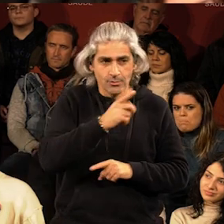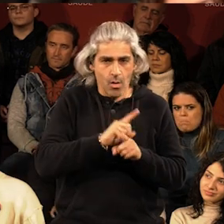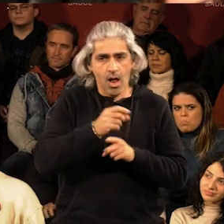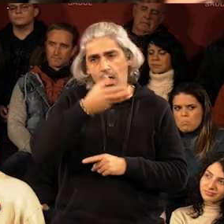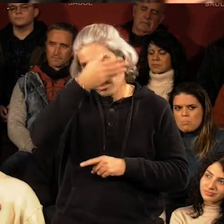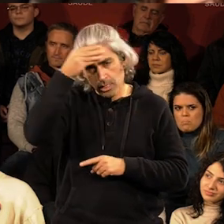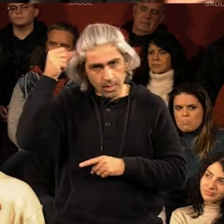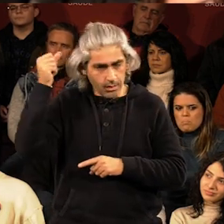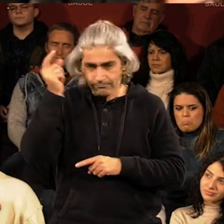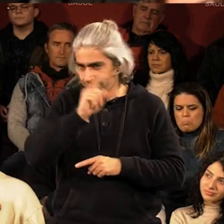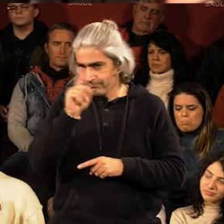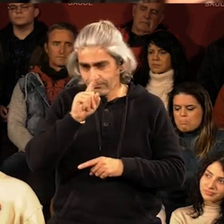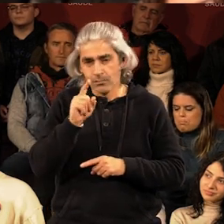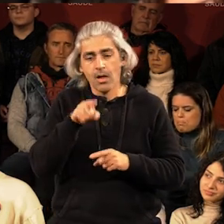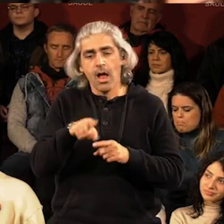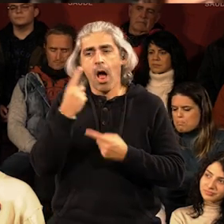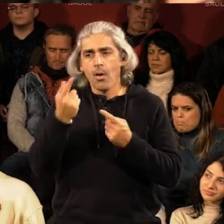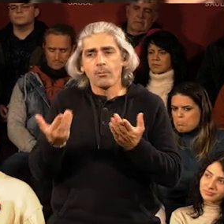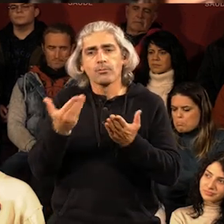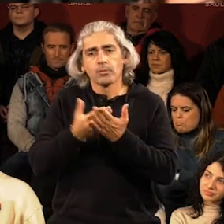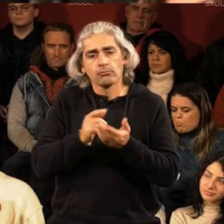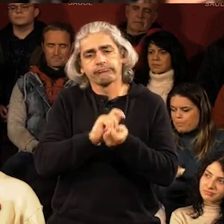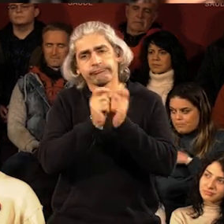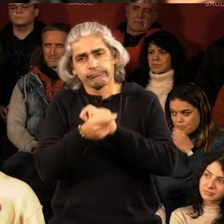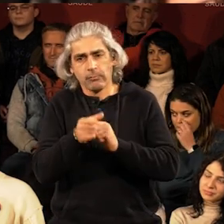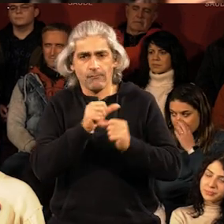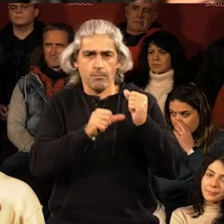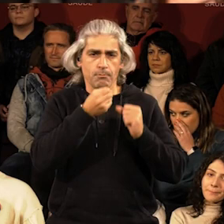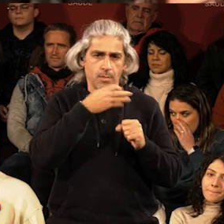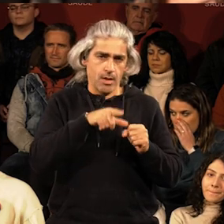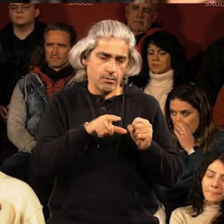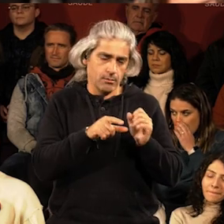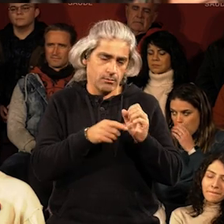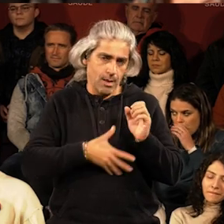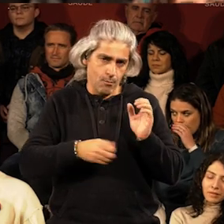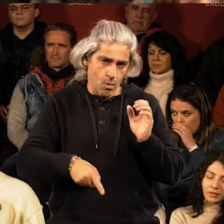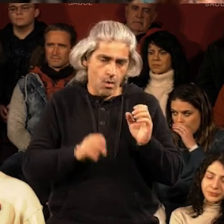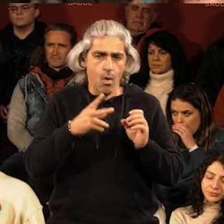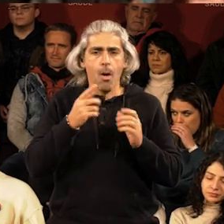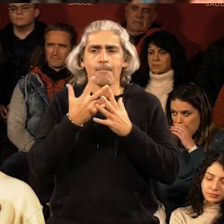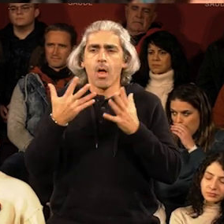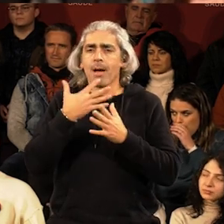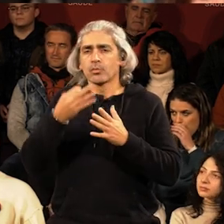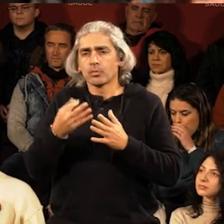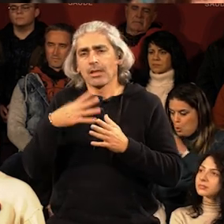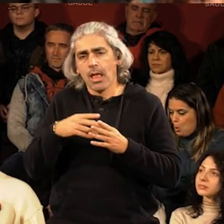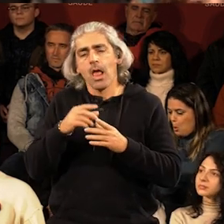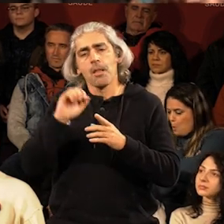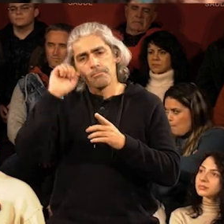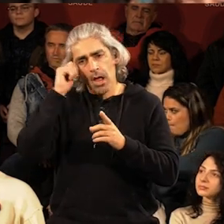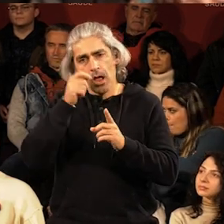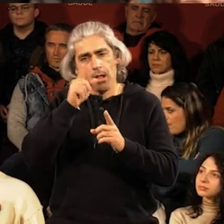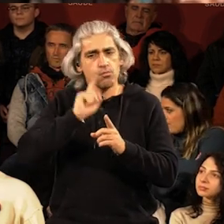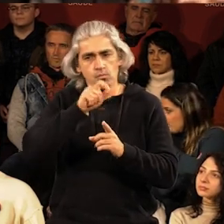quem impôs revera sões à lei do aborto assim que pode quem utilizou a sua maioria absoluta para penalizar as mulheres que pretendiam aceder ao